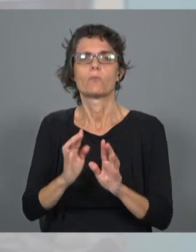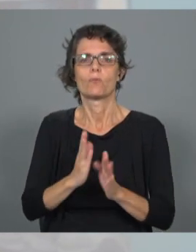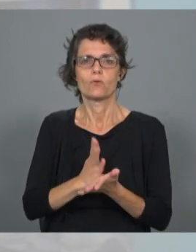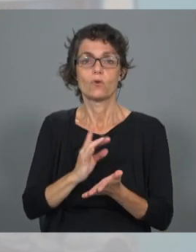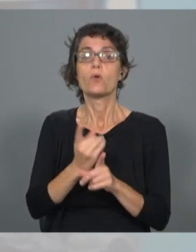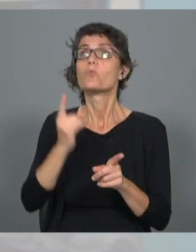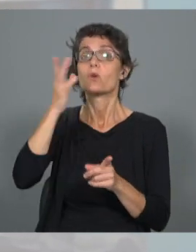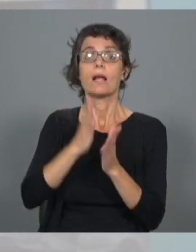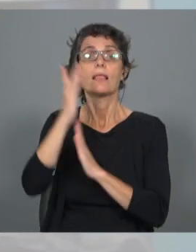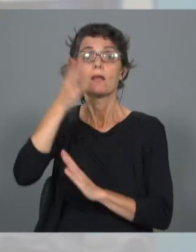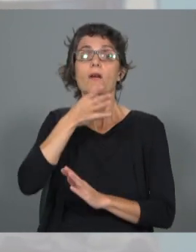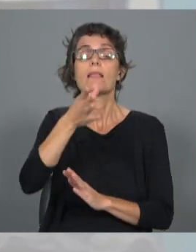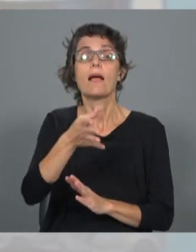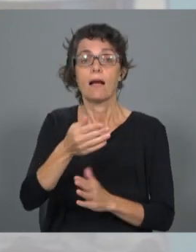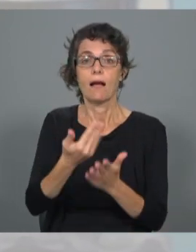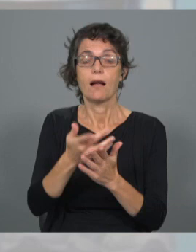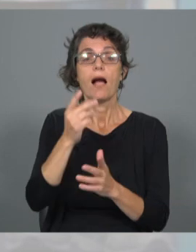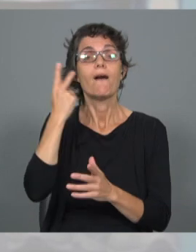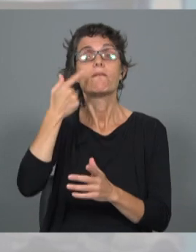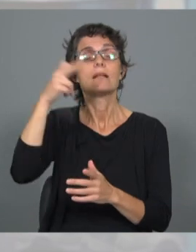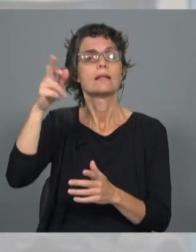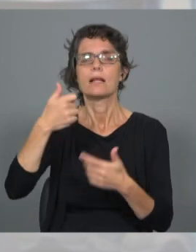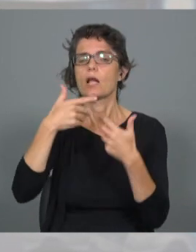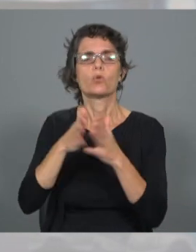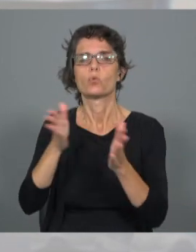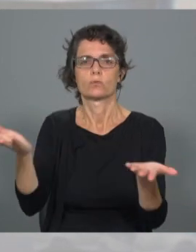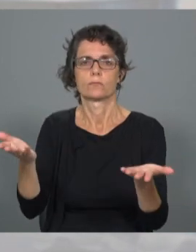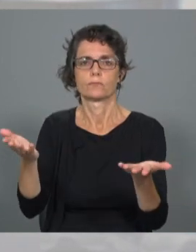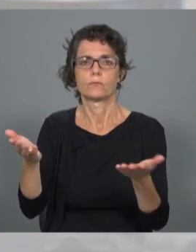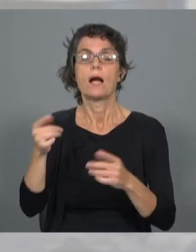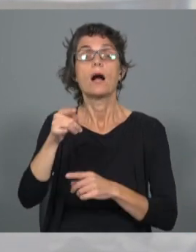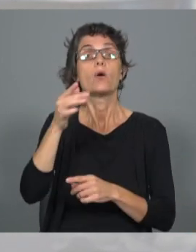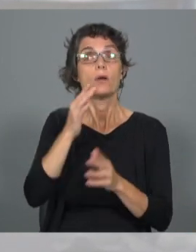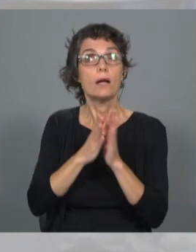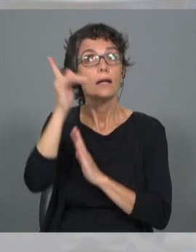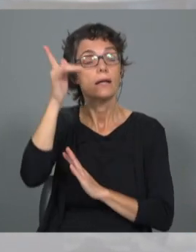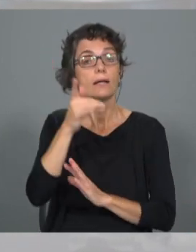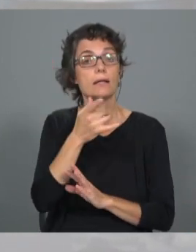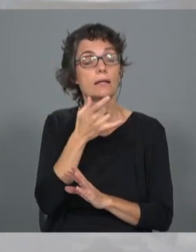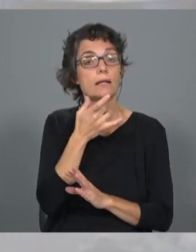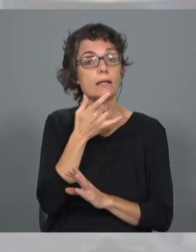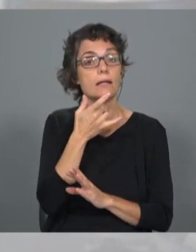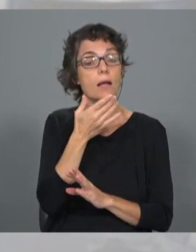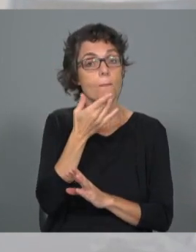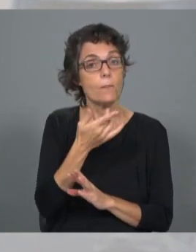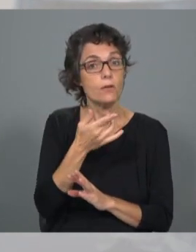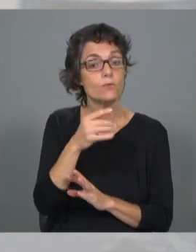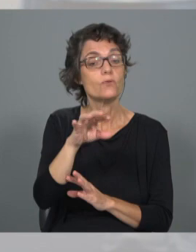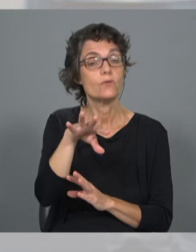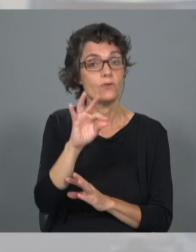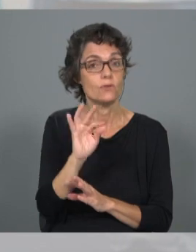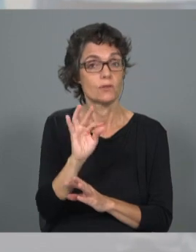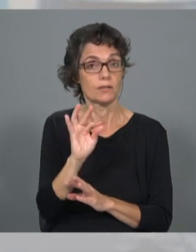gente. A nós é requerida justamente esta escolha entre escolher seguir Jesus e, portanto, a vida